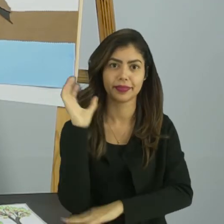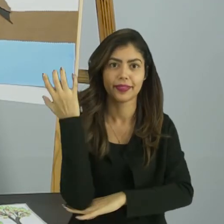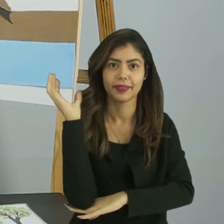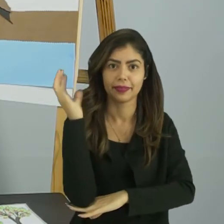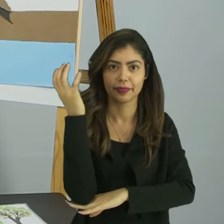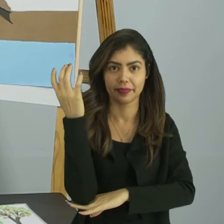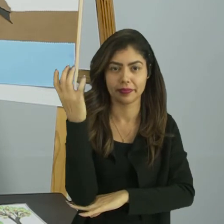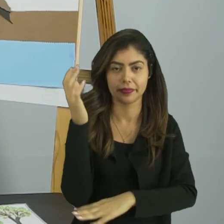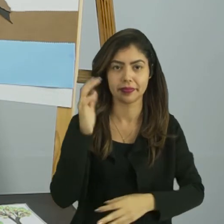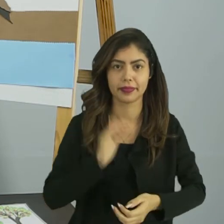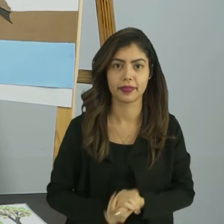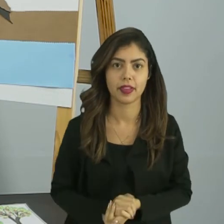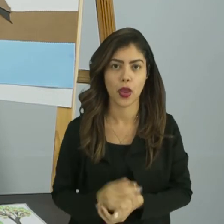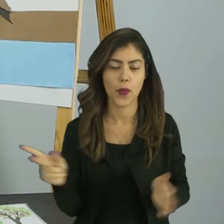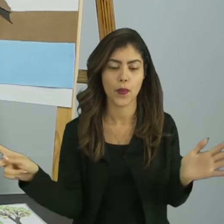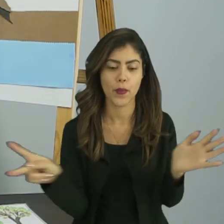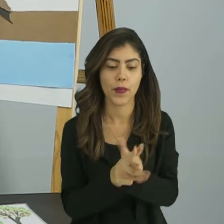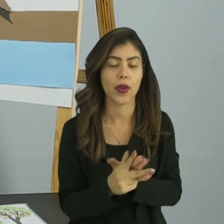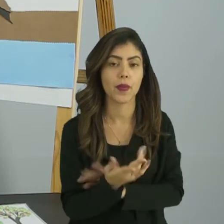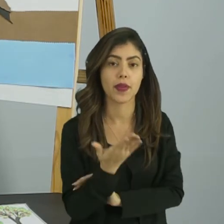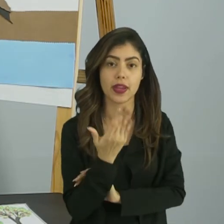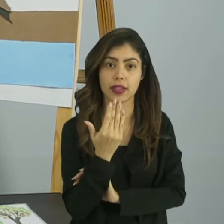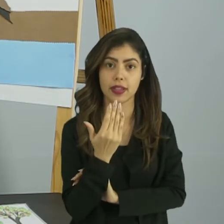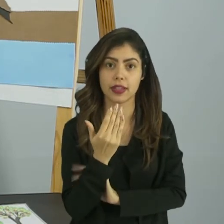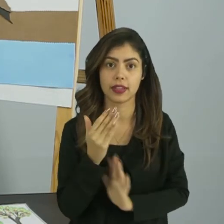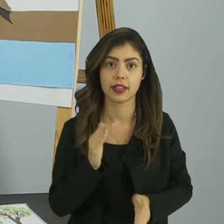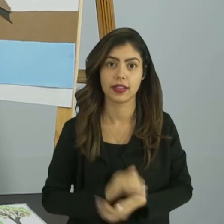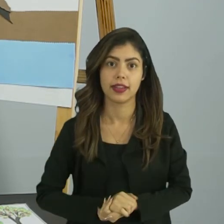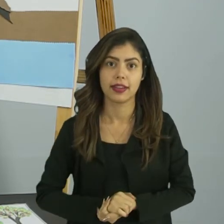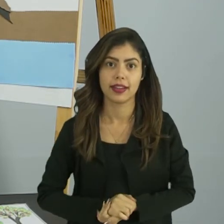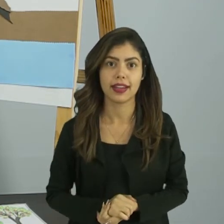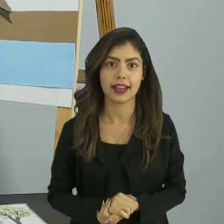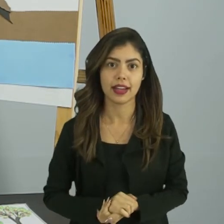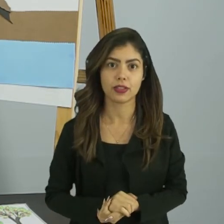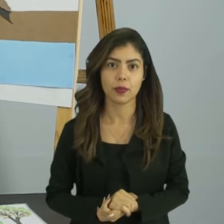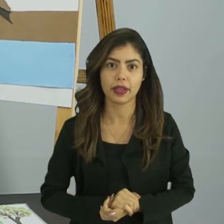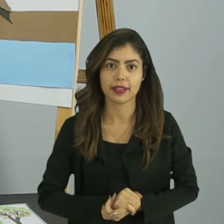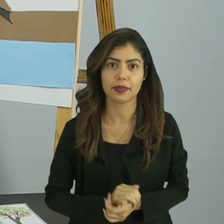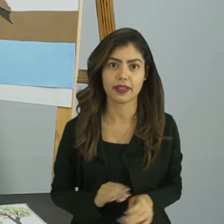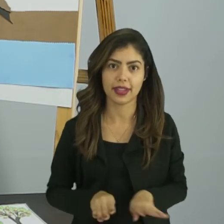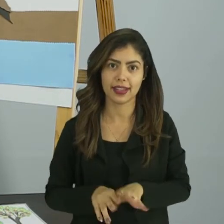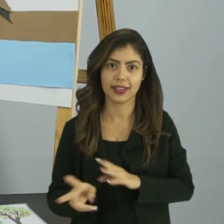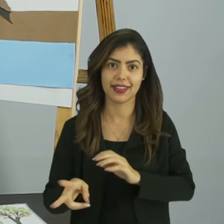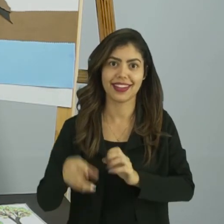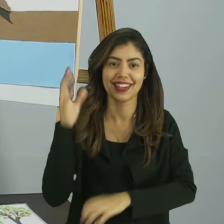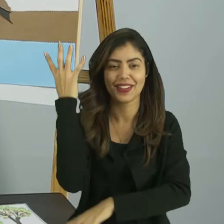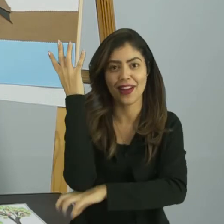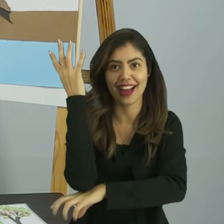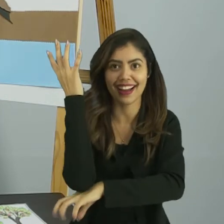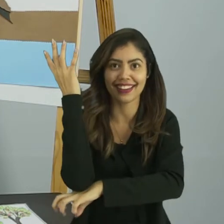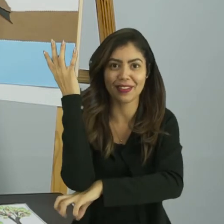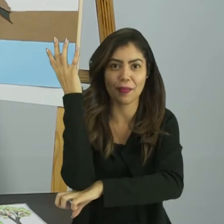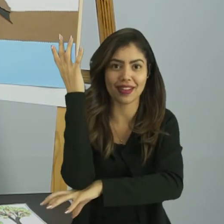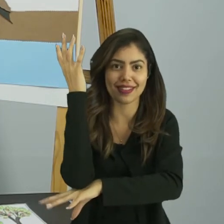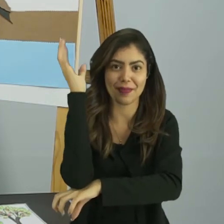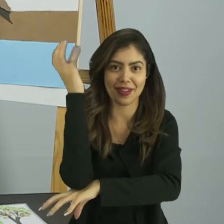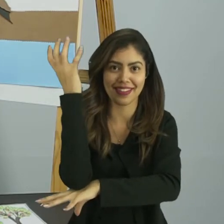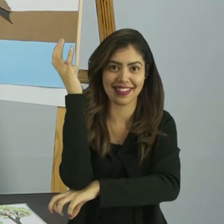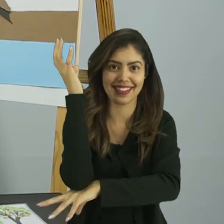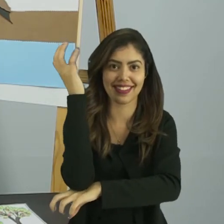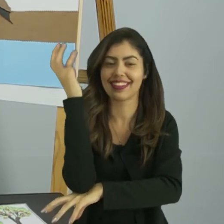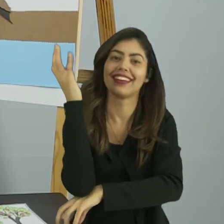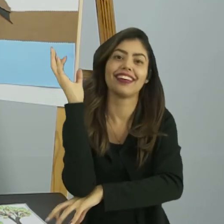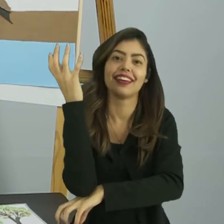seu próprio alimento e ela recebe todo o gás carbônico, né? De